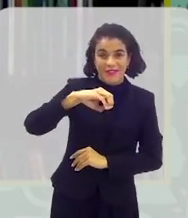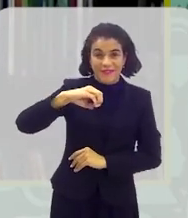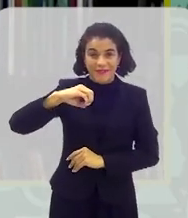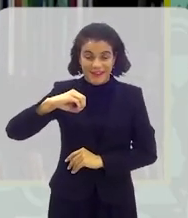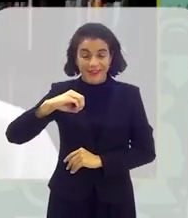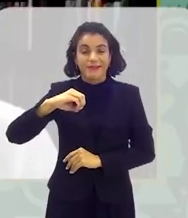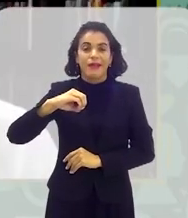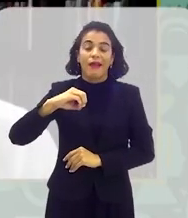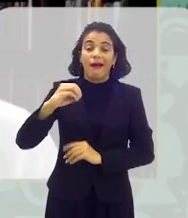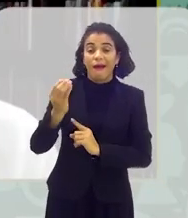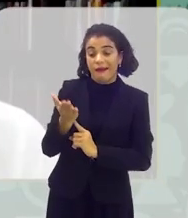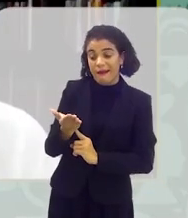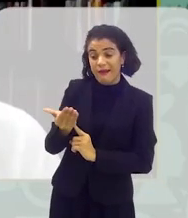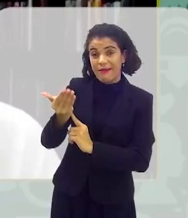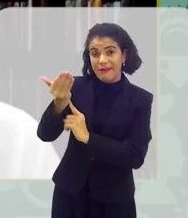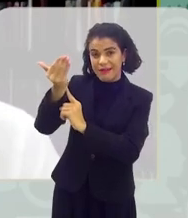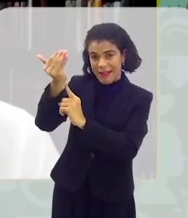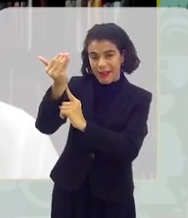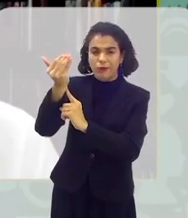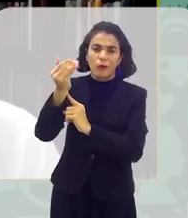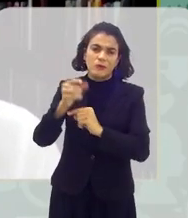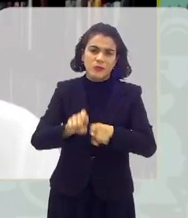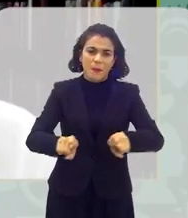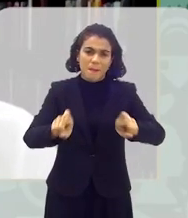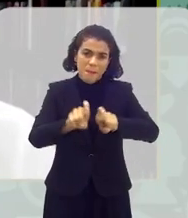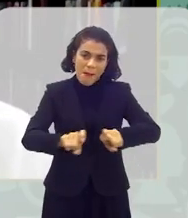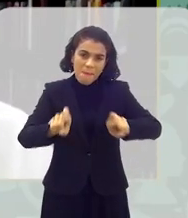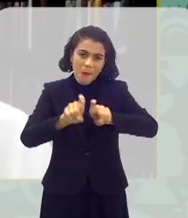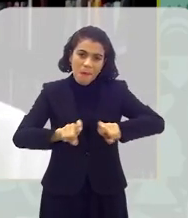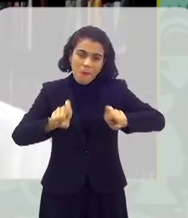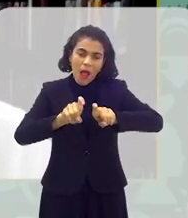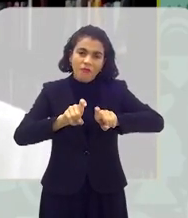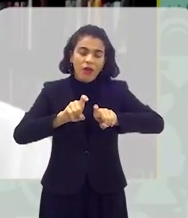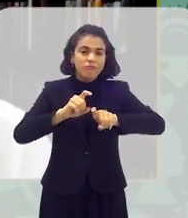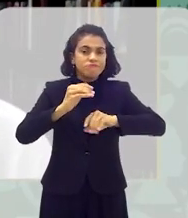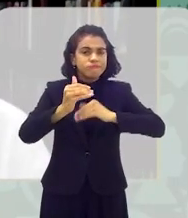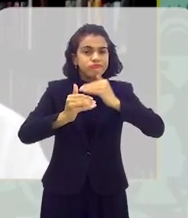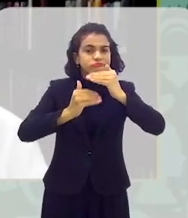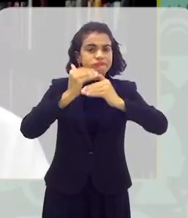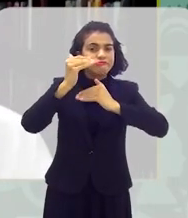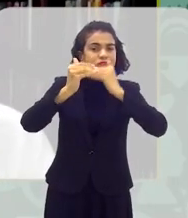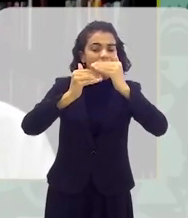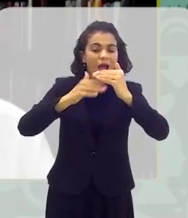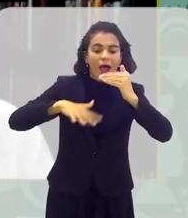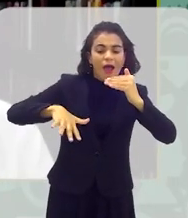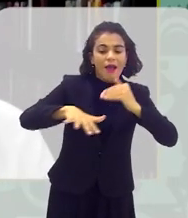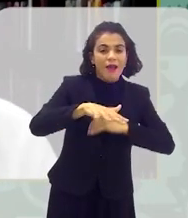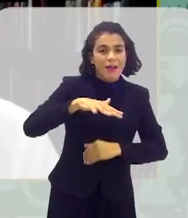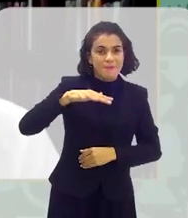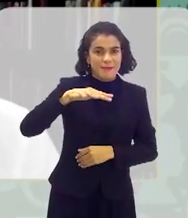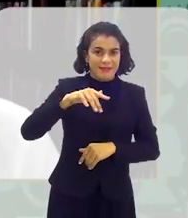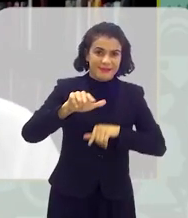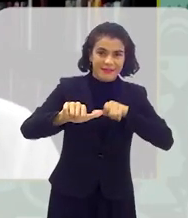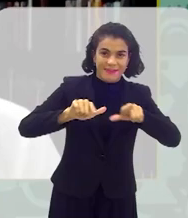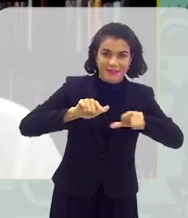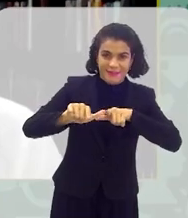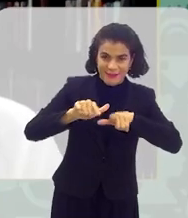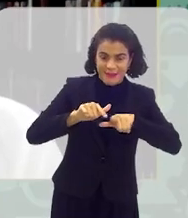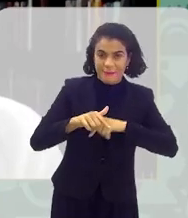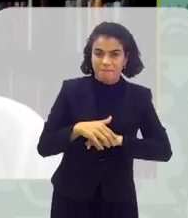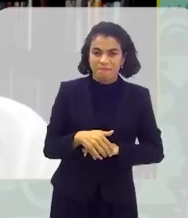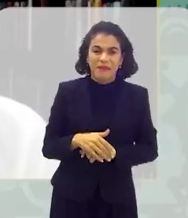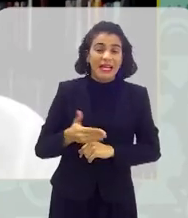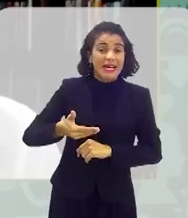a tecnologia a informática ela foi apreendida no ambiente de trabalho